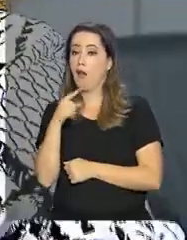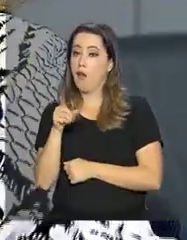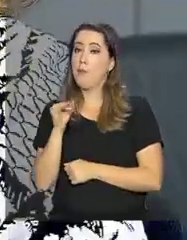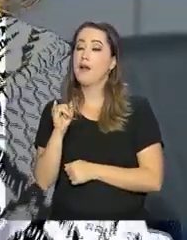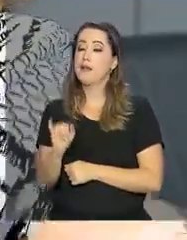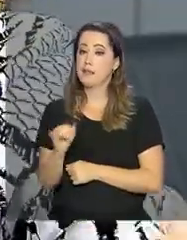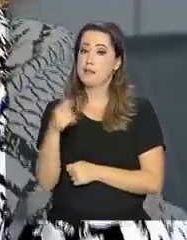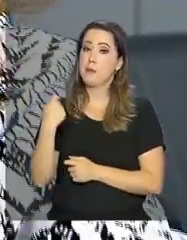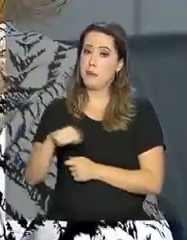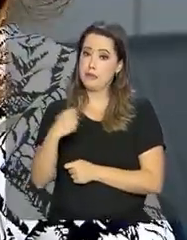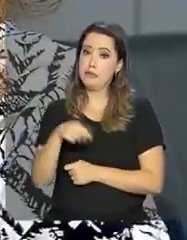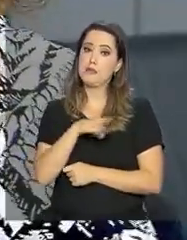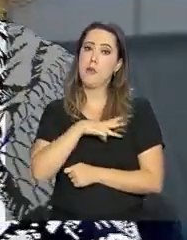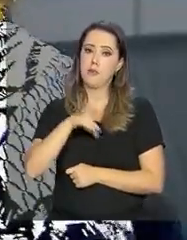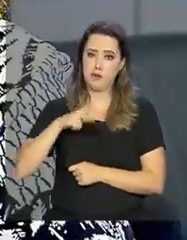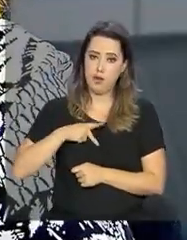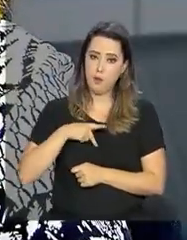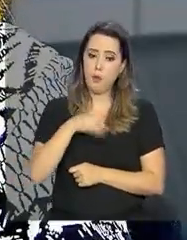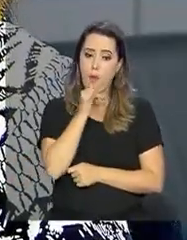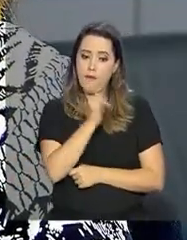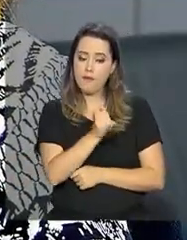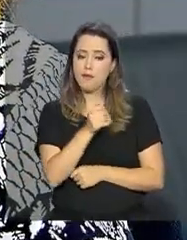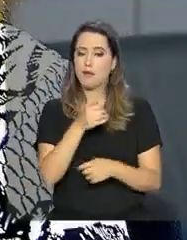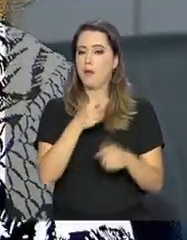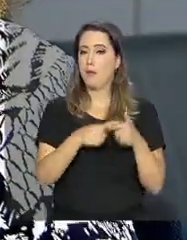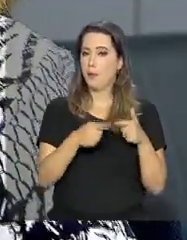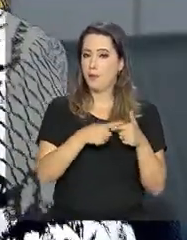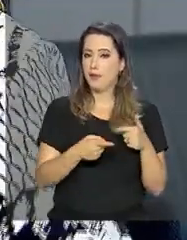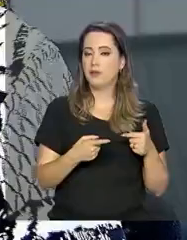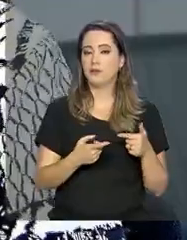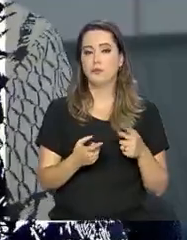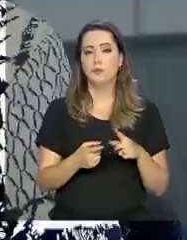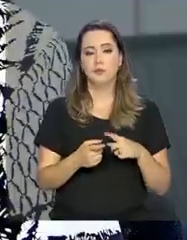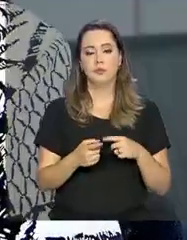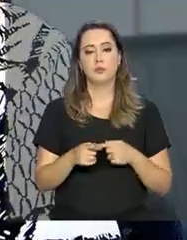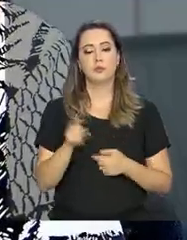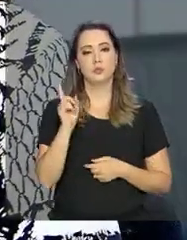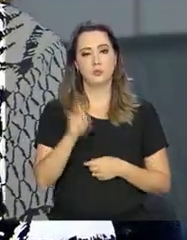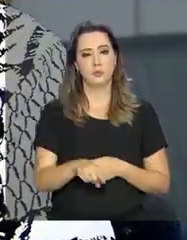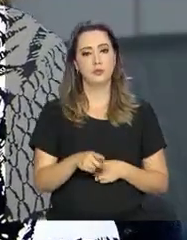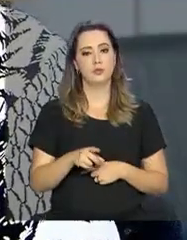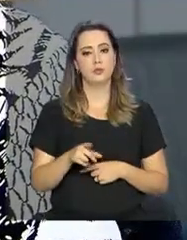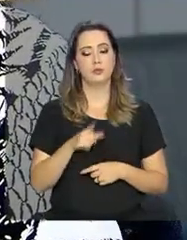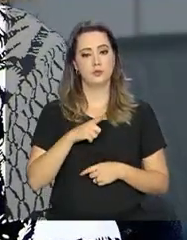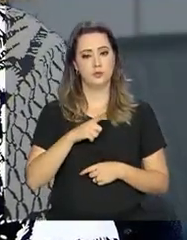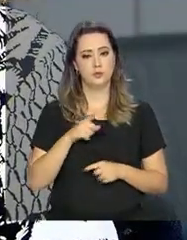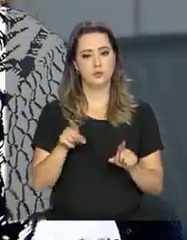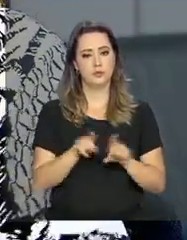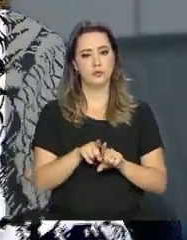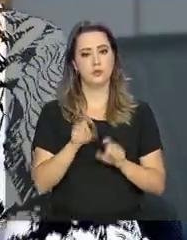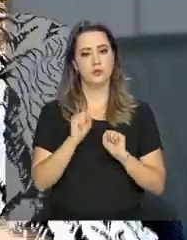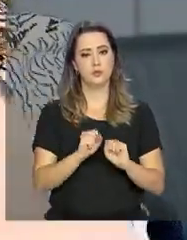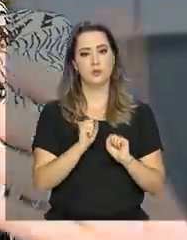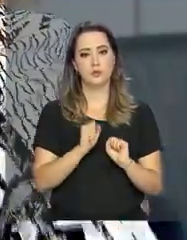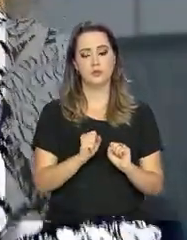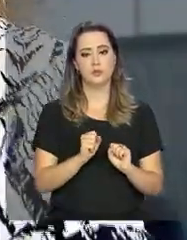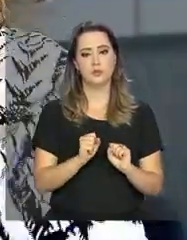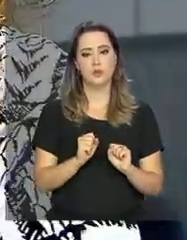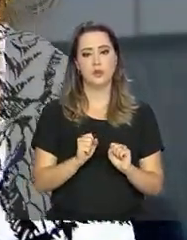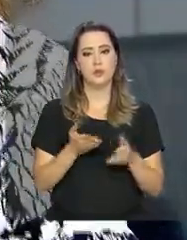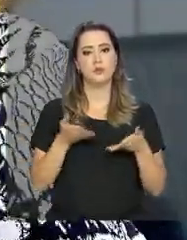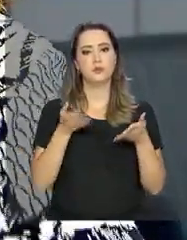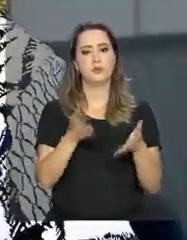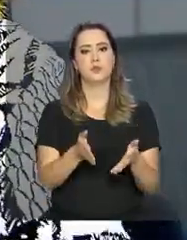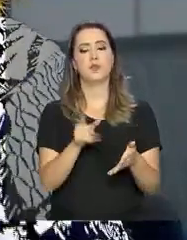quando houver alguma alguma questão a ser denunciada é elas têm elas podem intervir